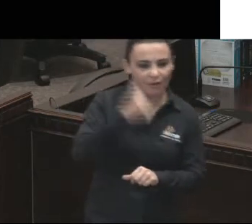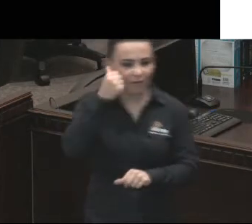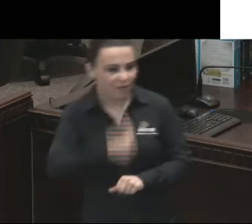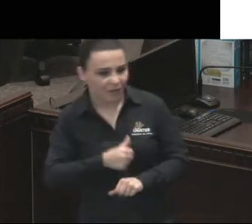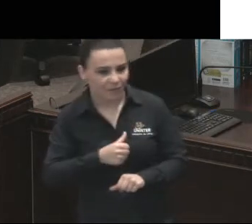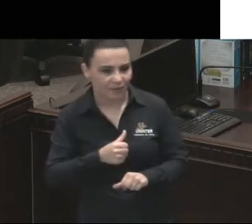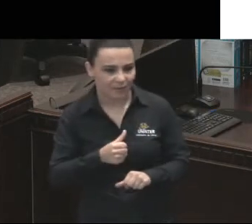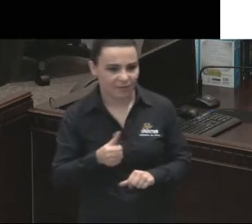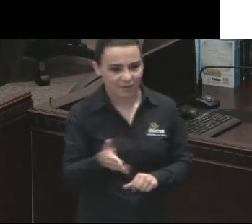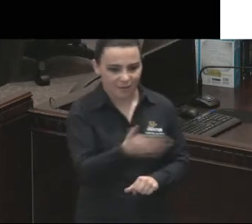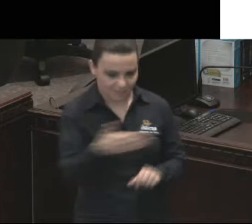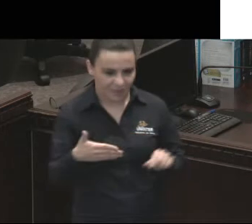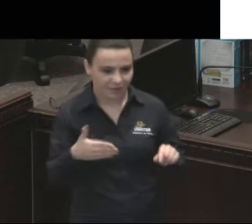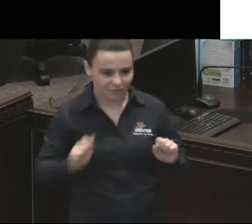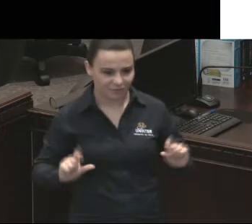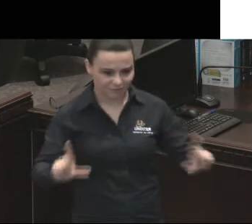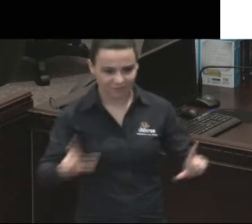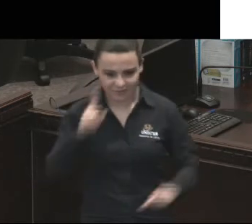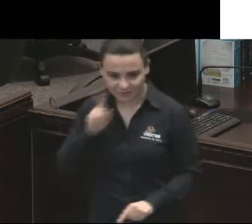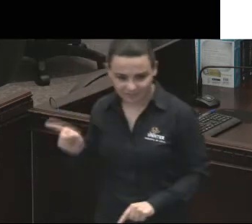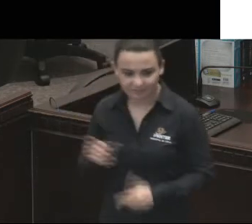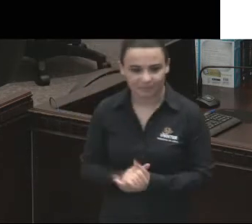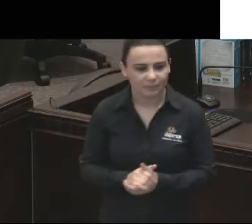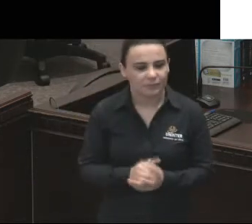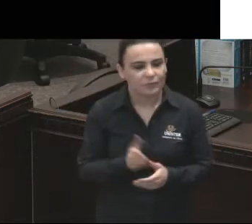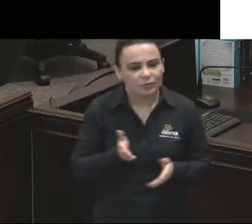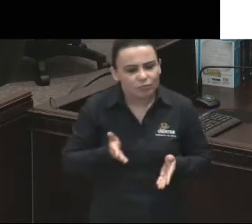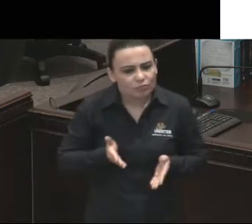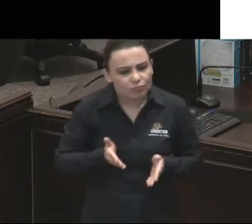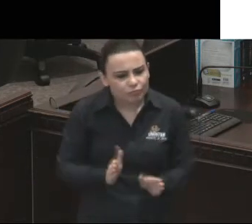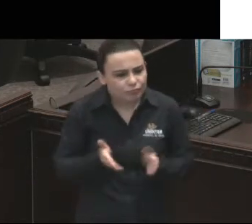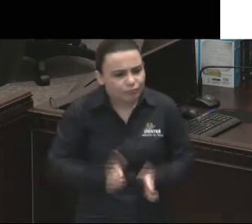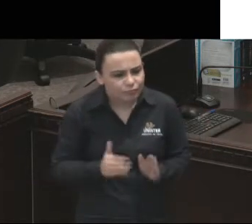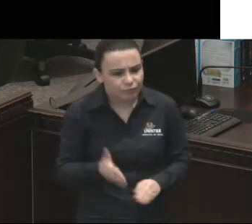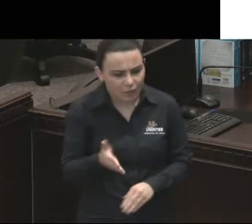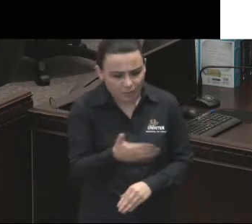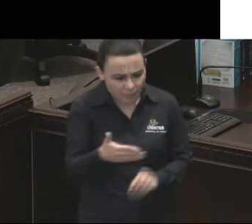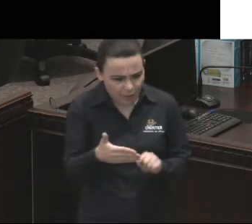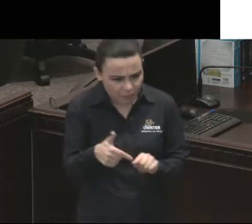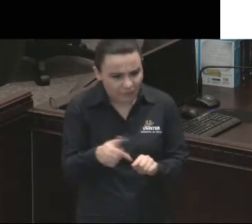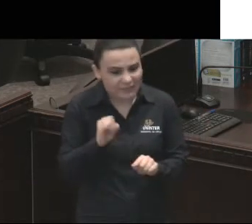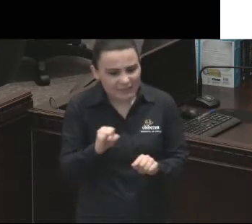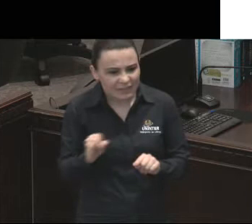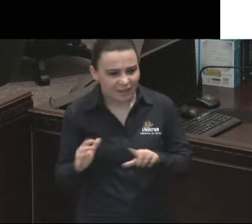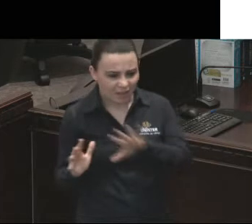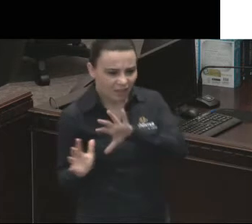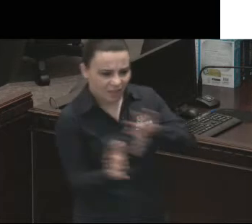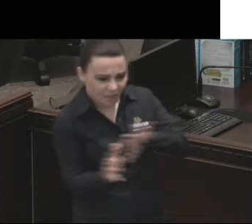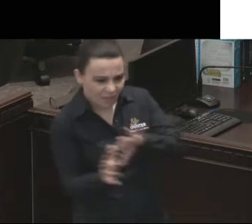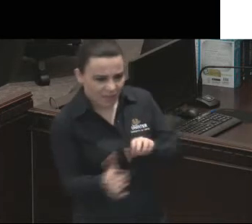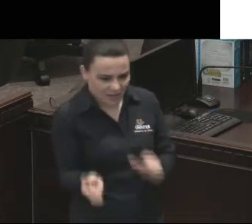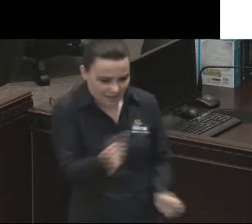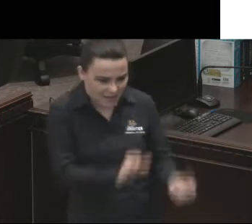se o peixe, um filhote, digamos, de peixe, ele está exposto a um local onde tem